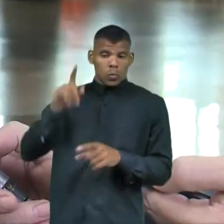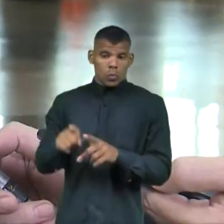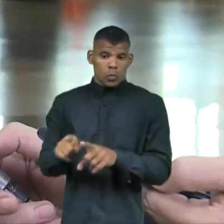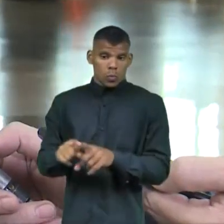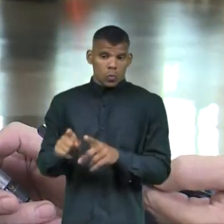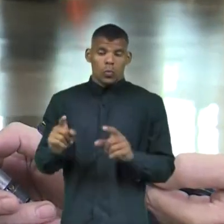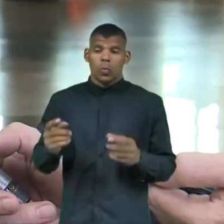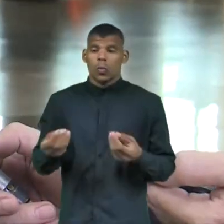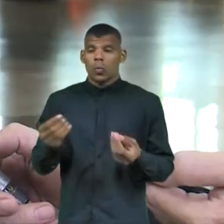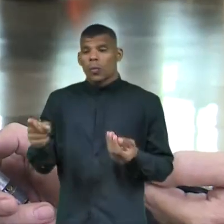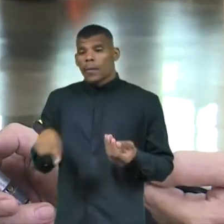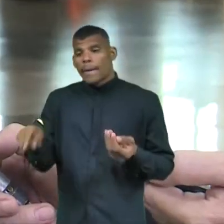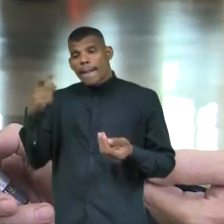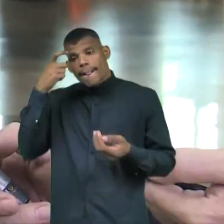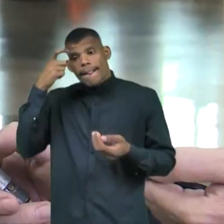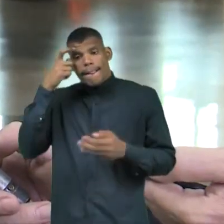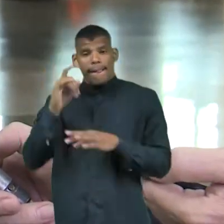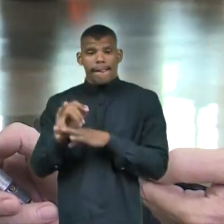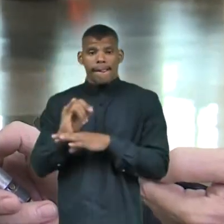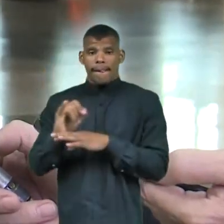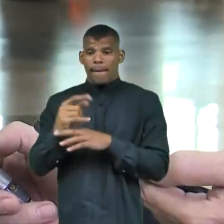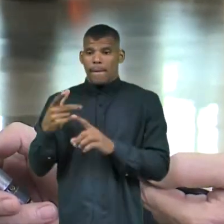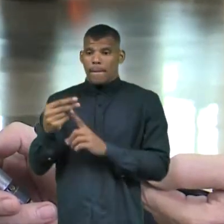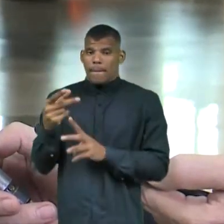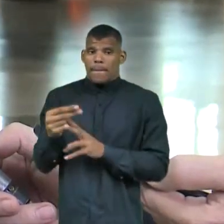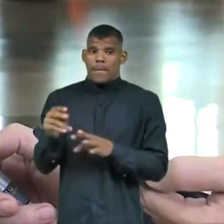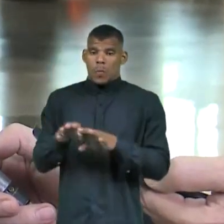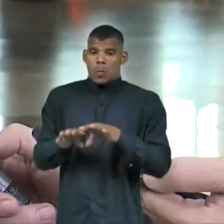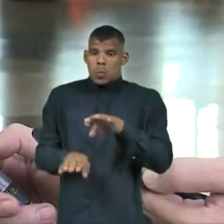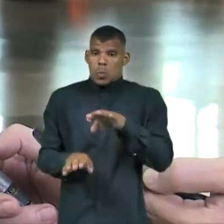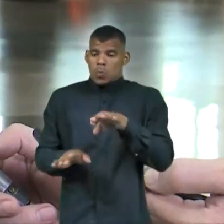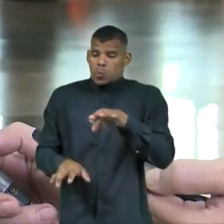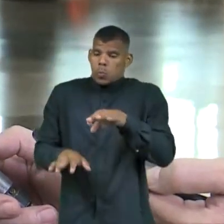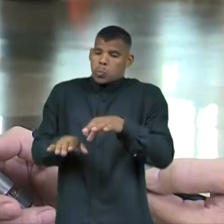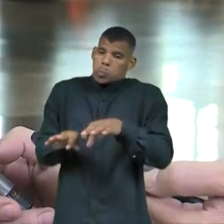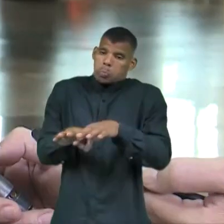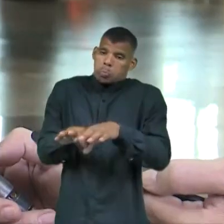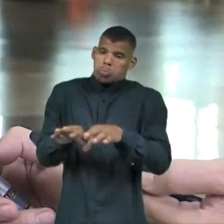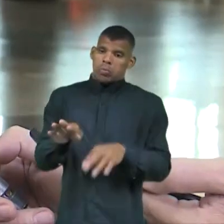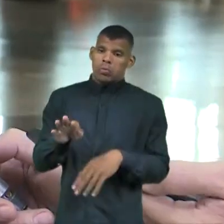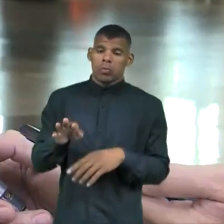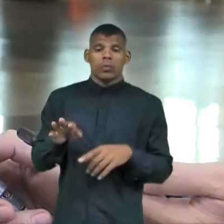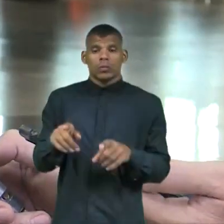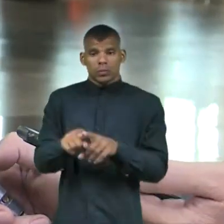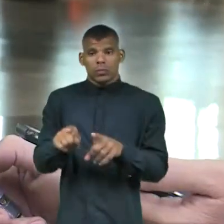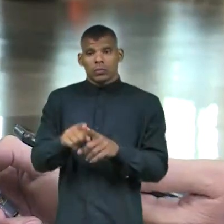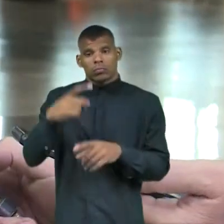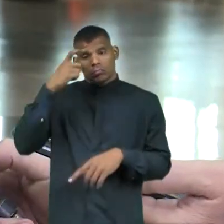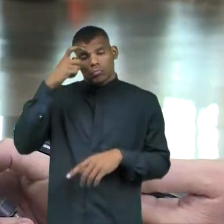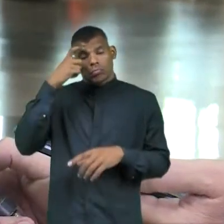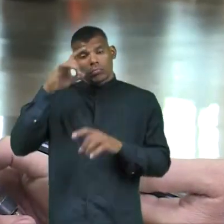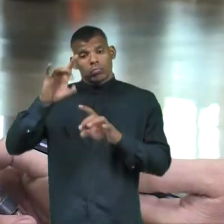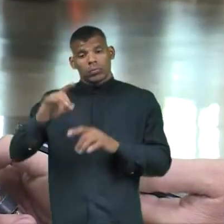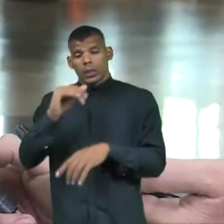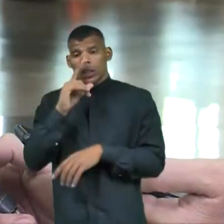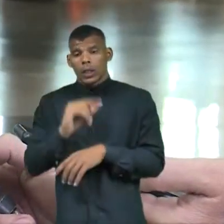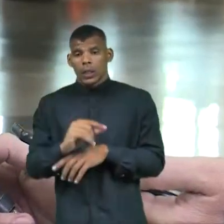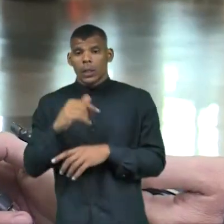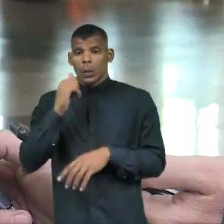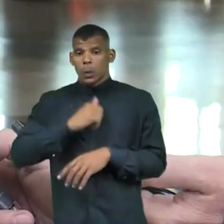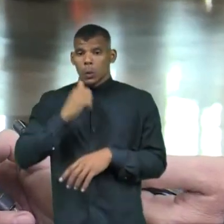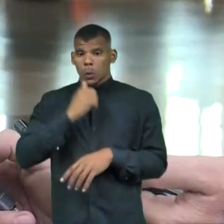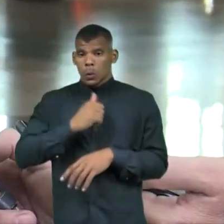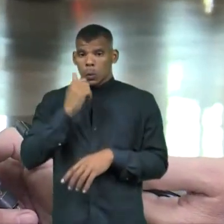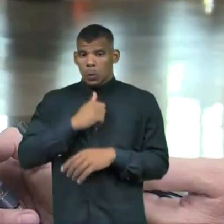podem pensar estratégias para superar desigualdades como um todo e pensando especificamente na questão da mulher, né, quais